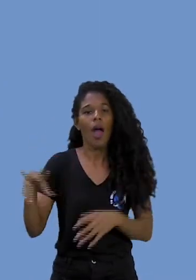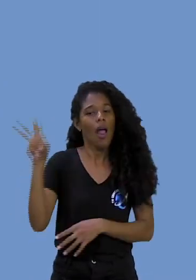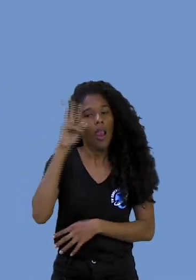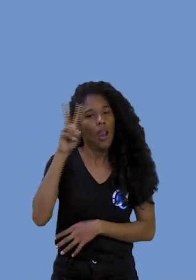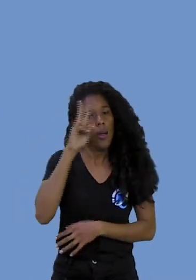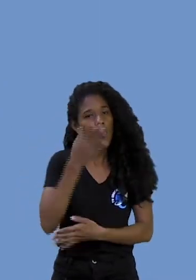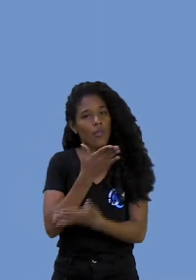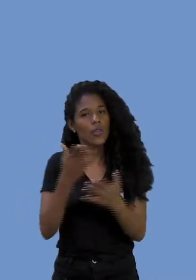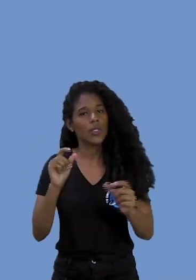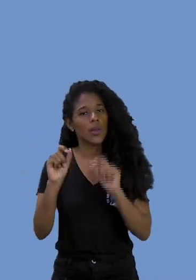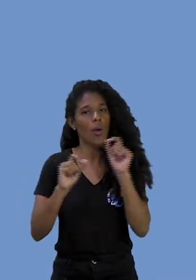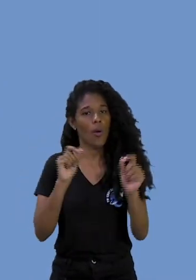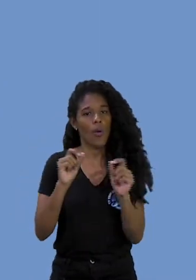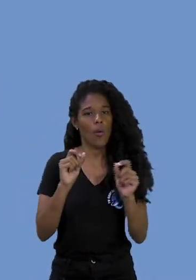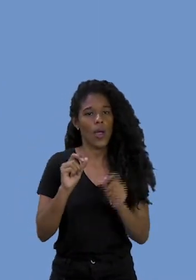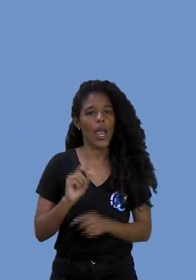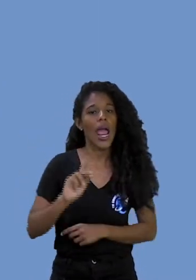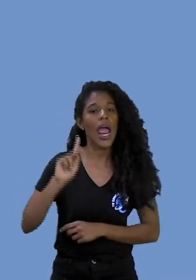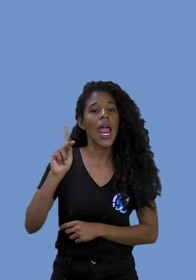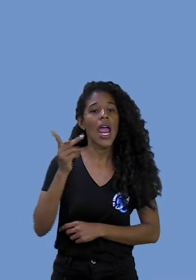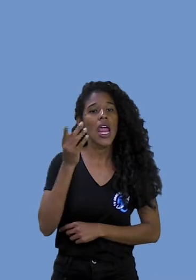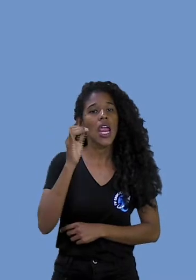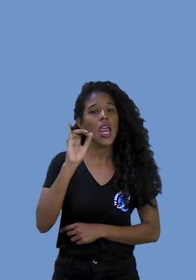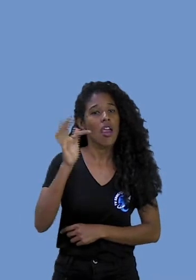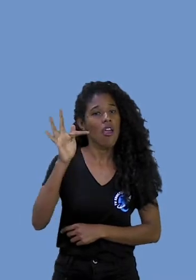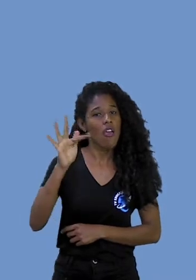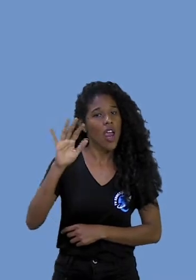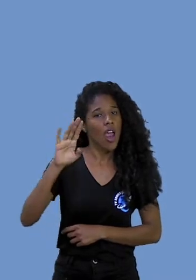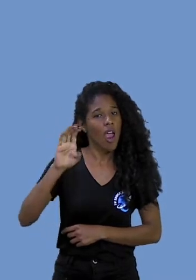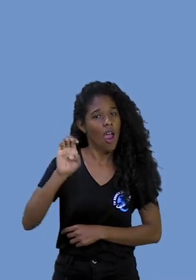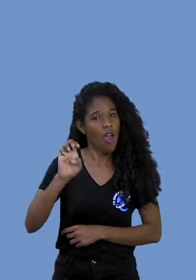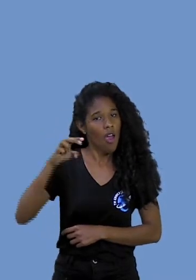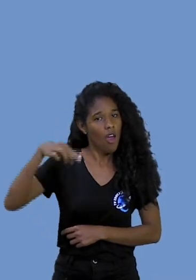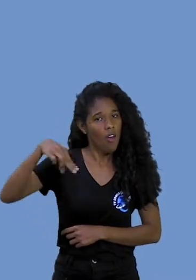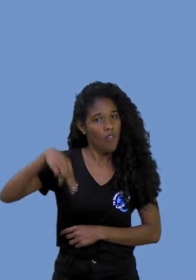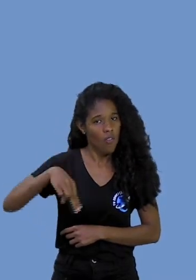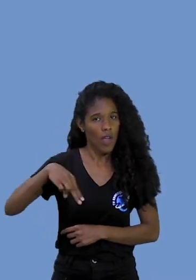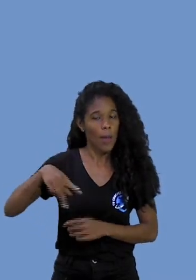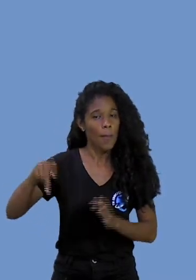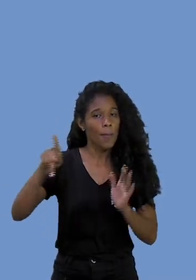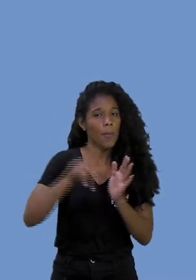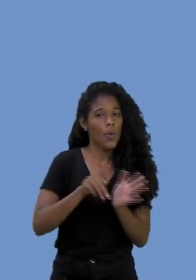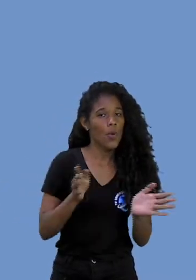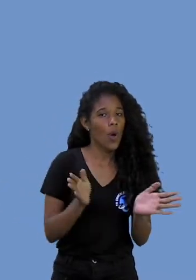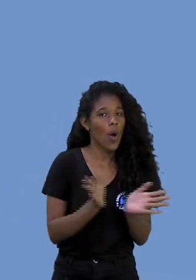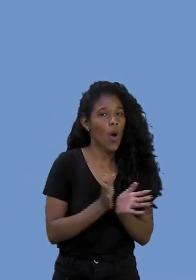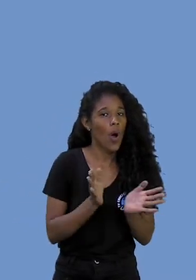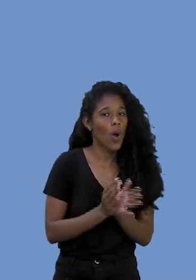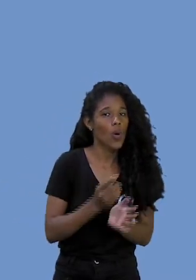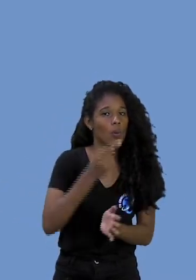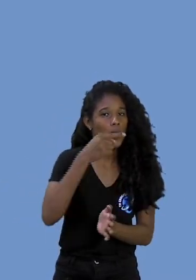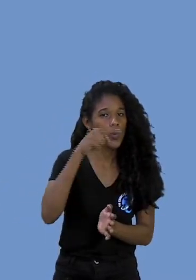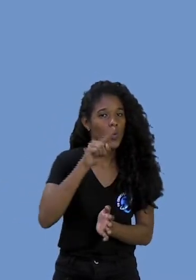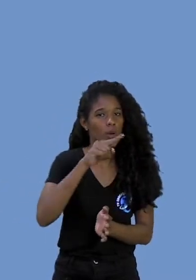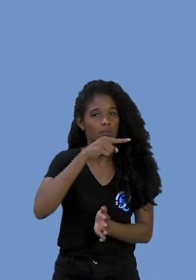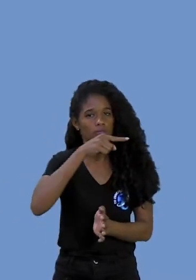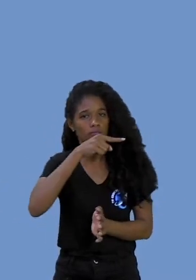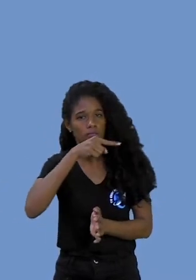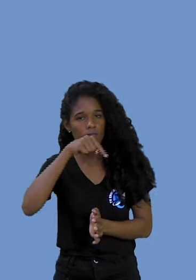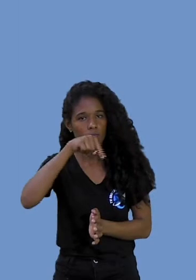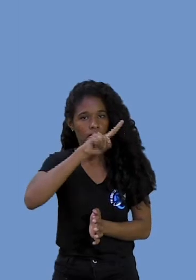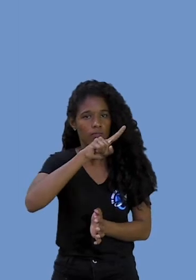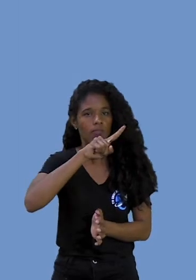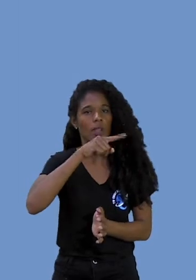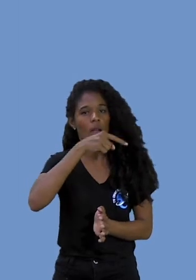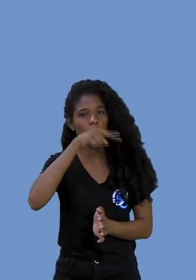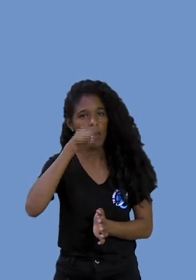já ouviu esse nome antes? Ainda não? Então nós vamos aprender sobre esse assunto na aula de hoje.